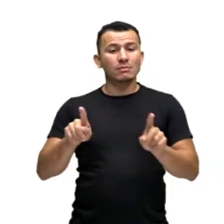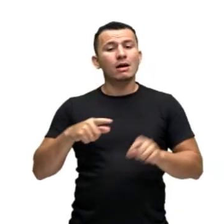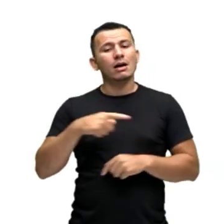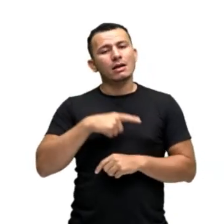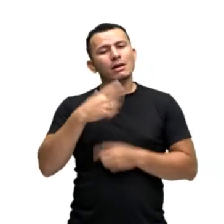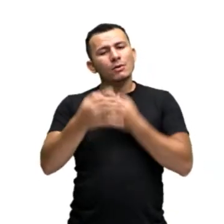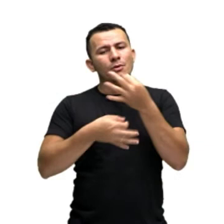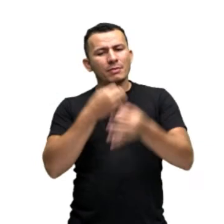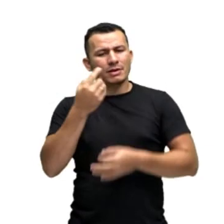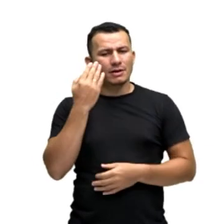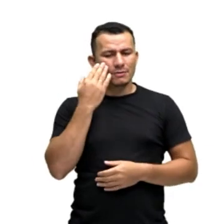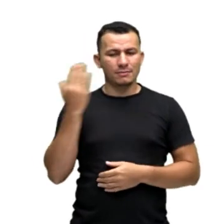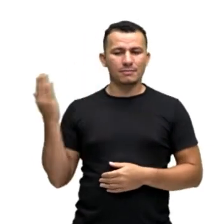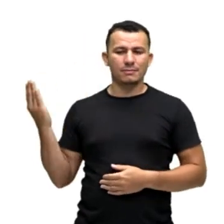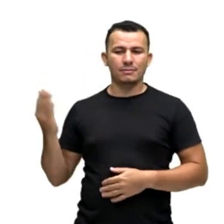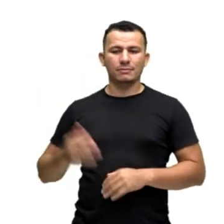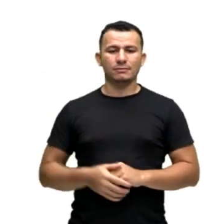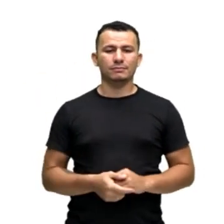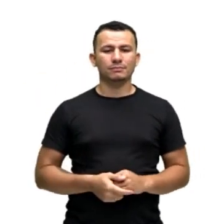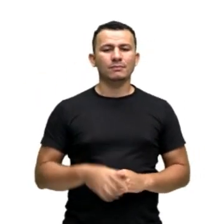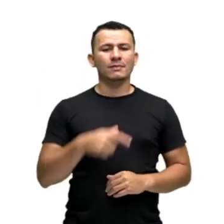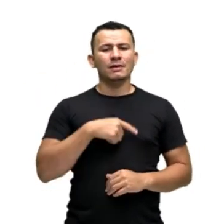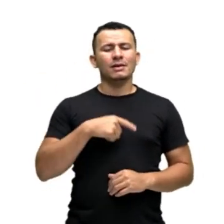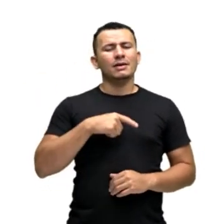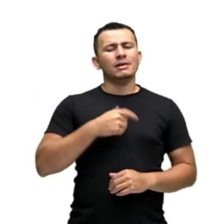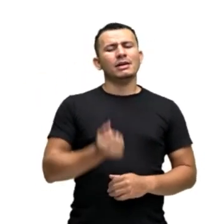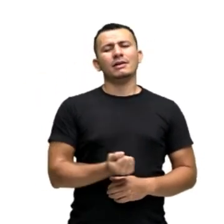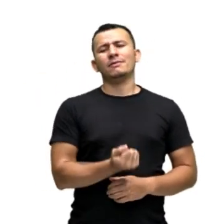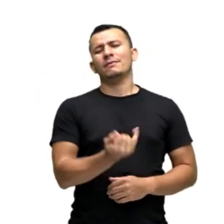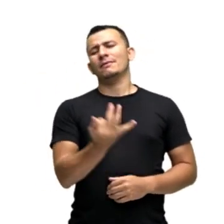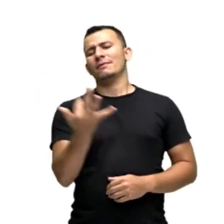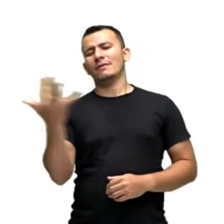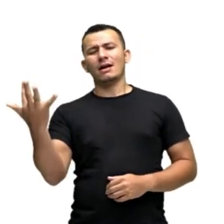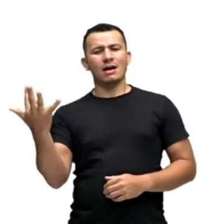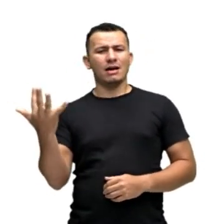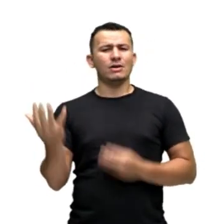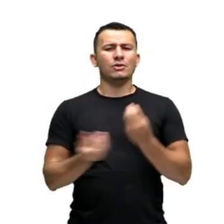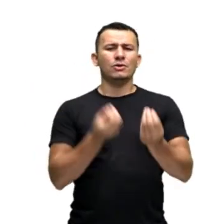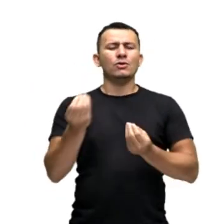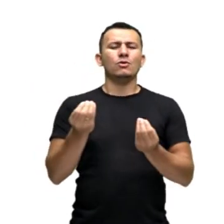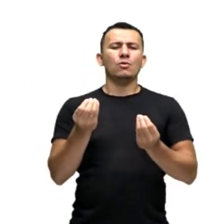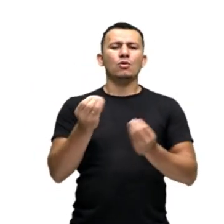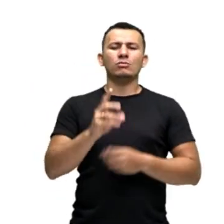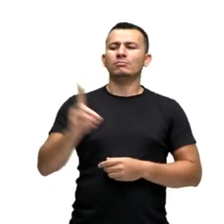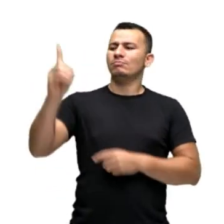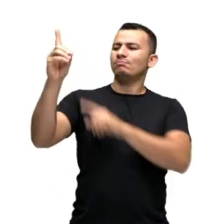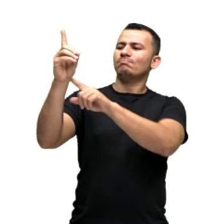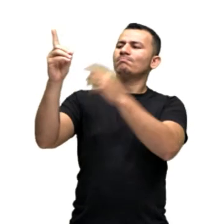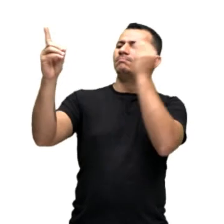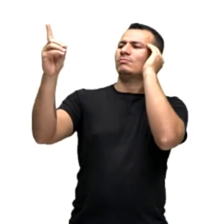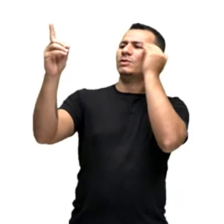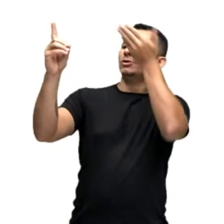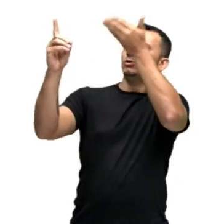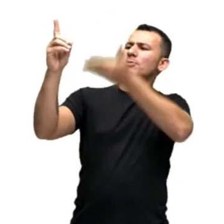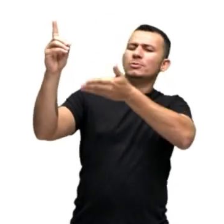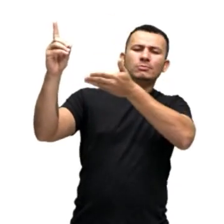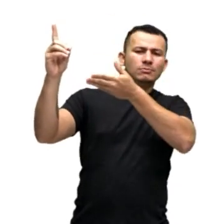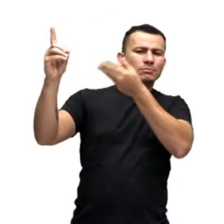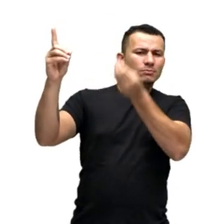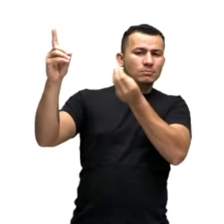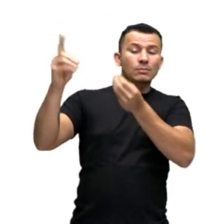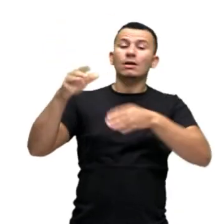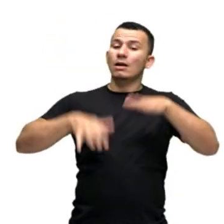favor o comentário dela existem inúmeras e variadas formas de conceituar e entender Deus